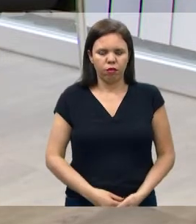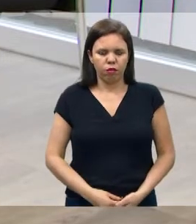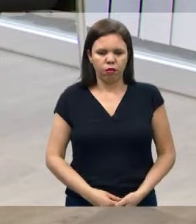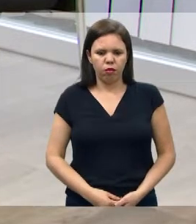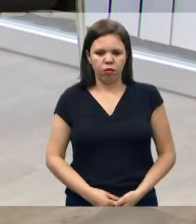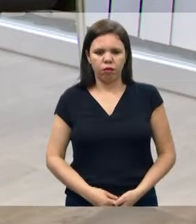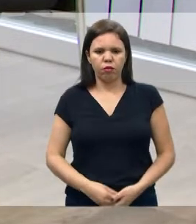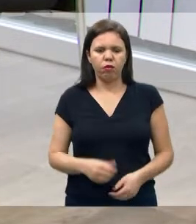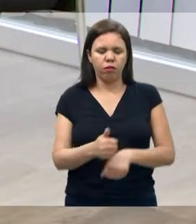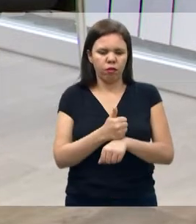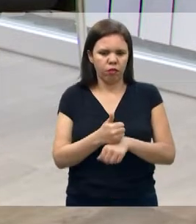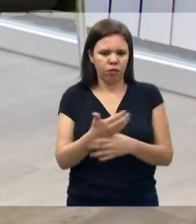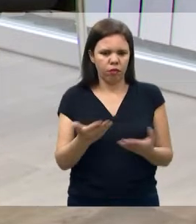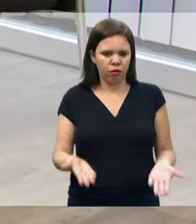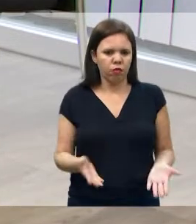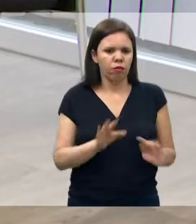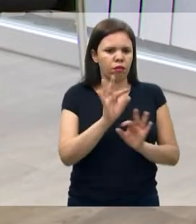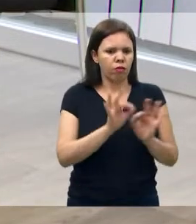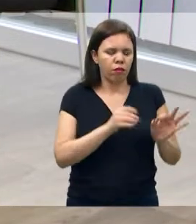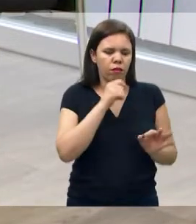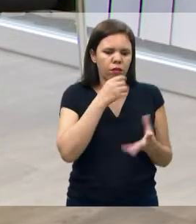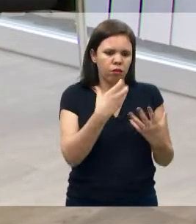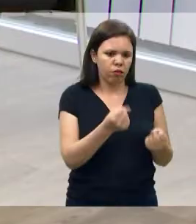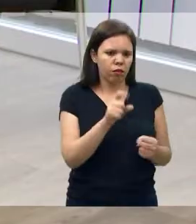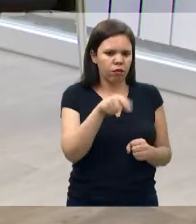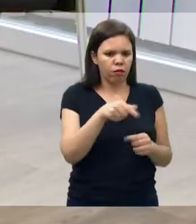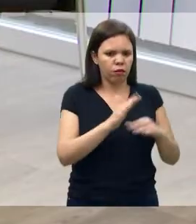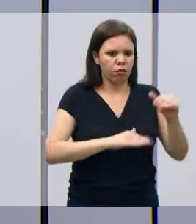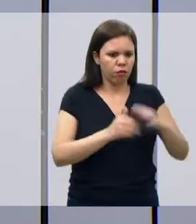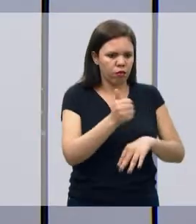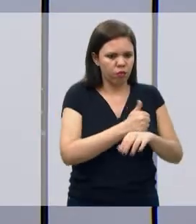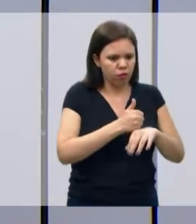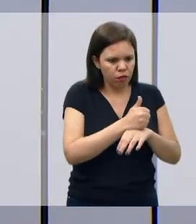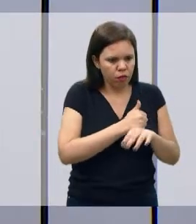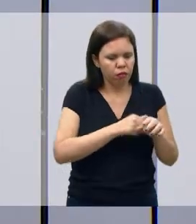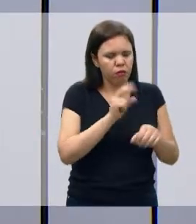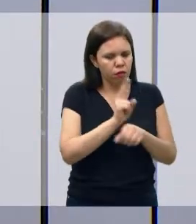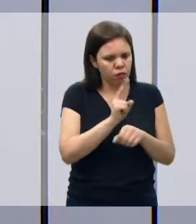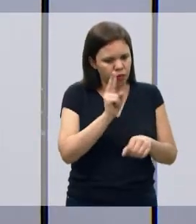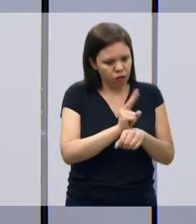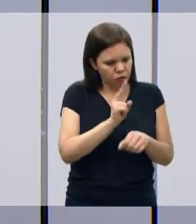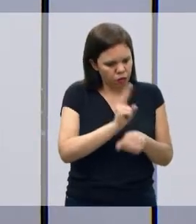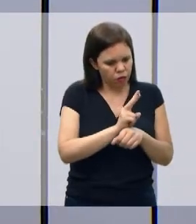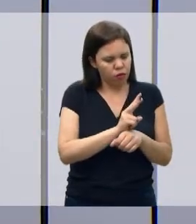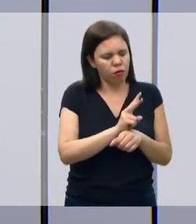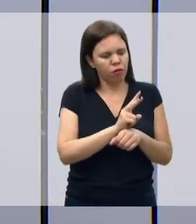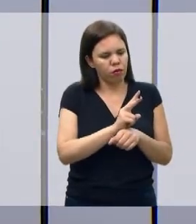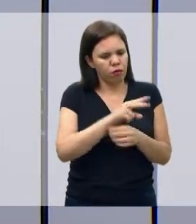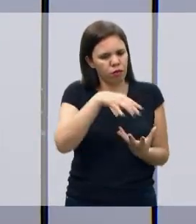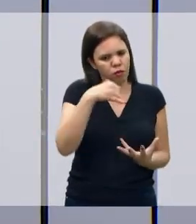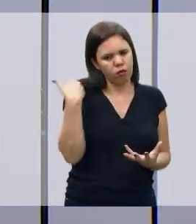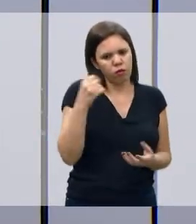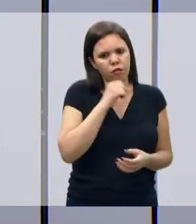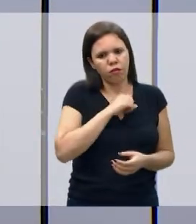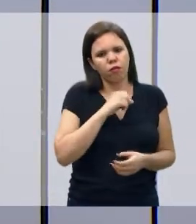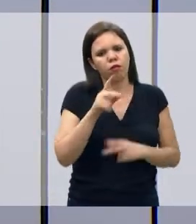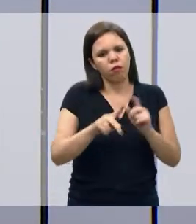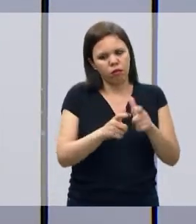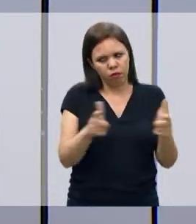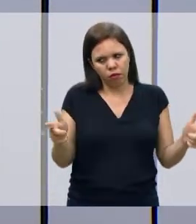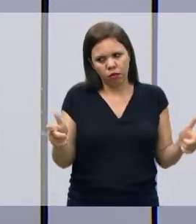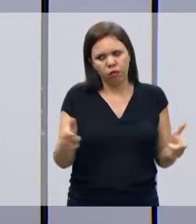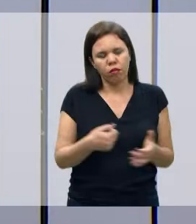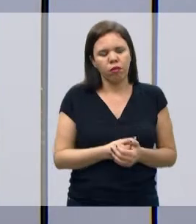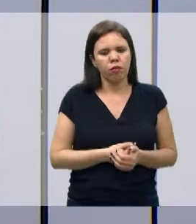dando a profissão, regulamentando essa profissão dos cuidadores de idosos, que nós vemos que a população de idosos está